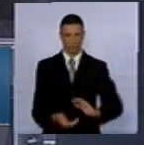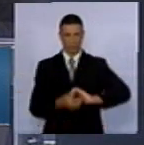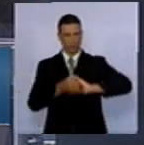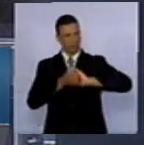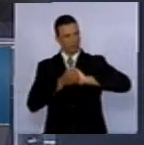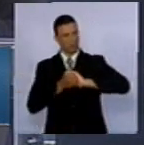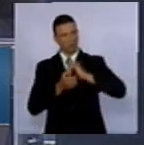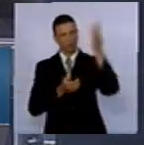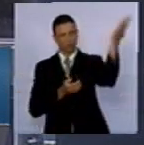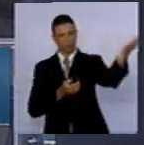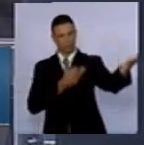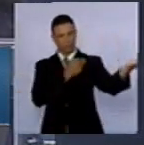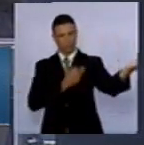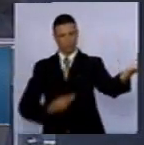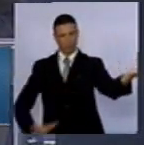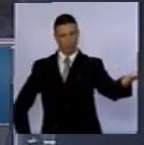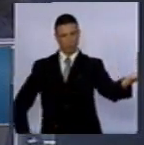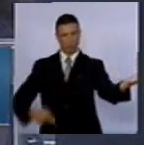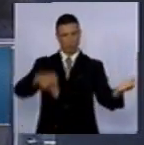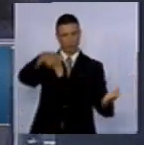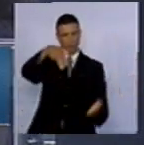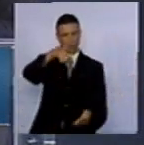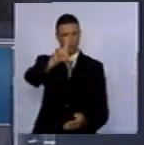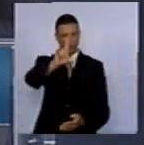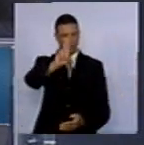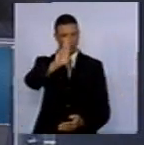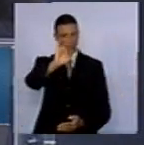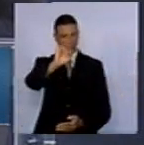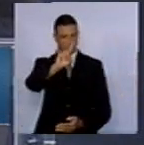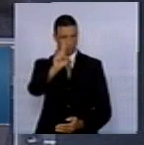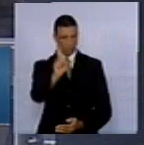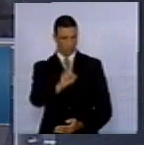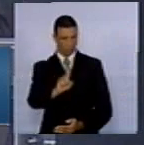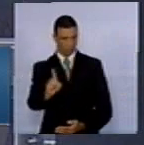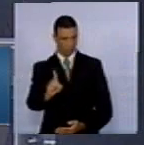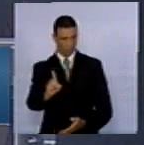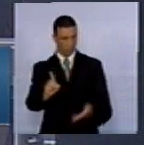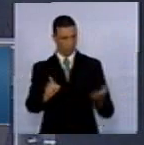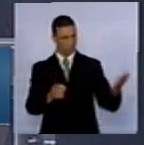Ministro Luiz fux por essa oportunidade